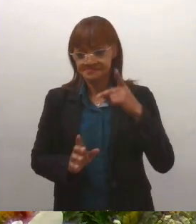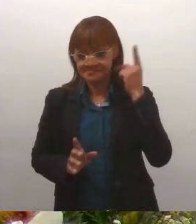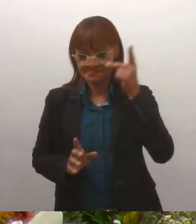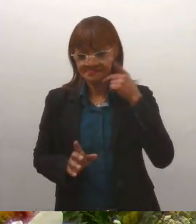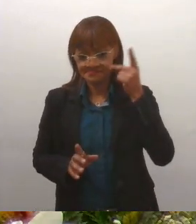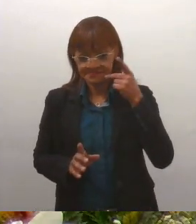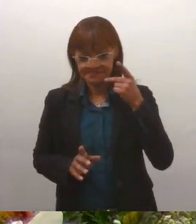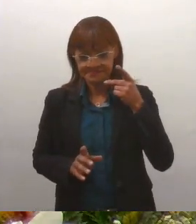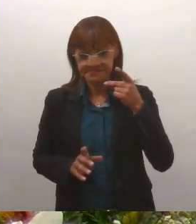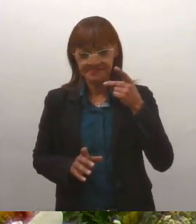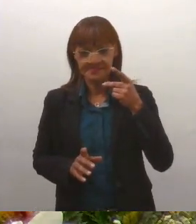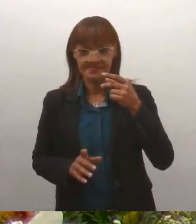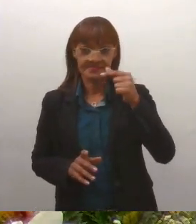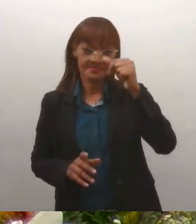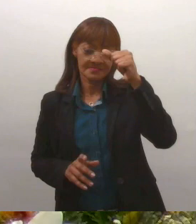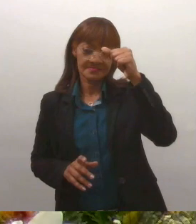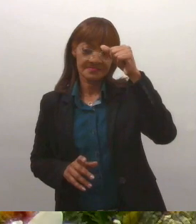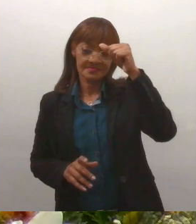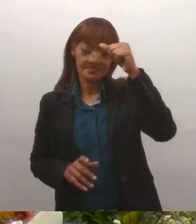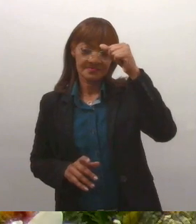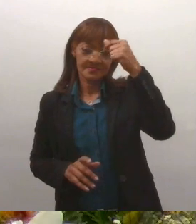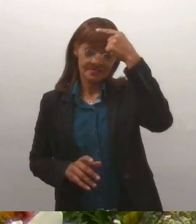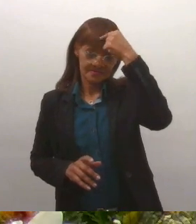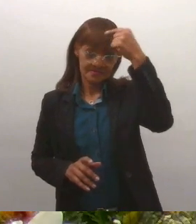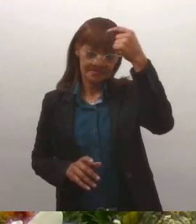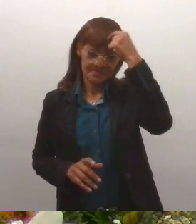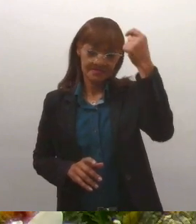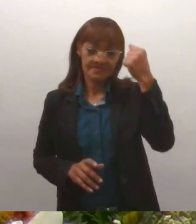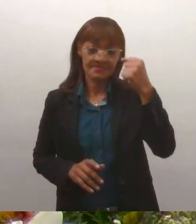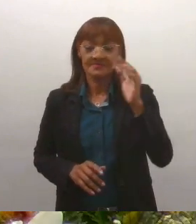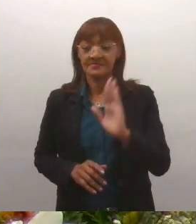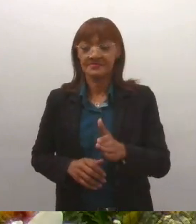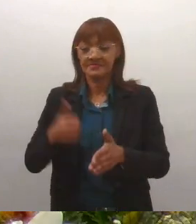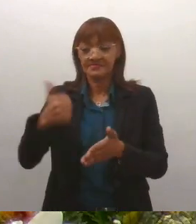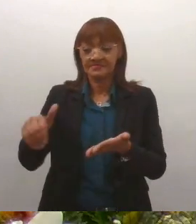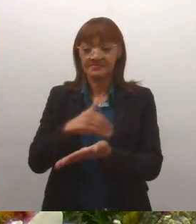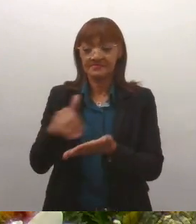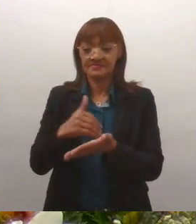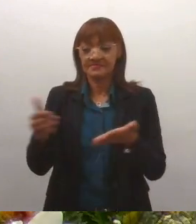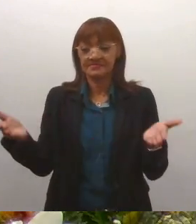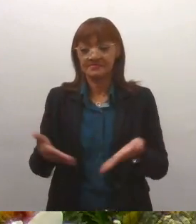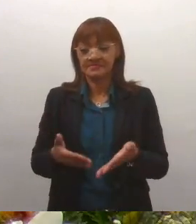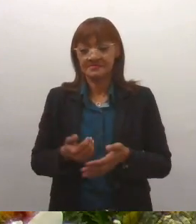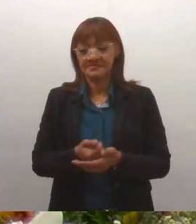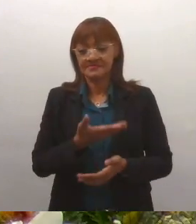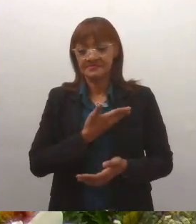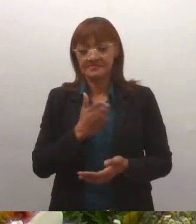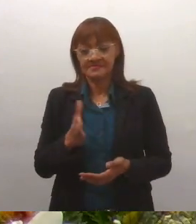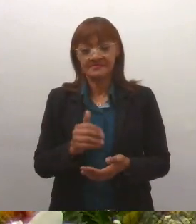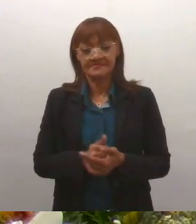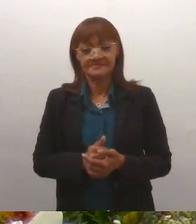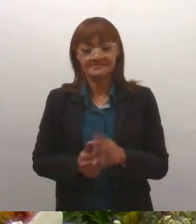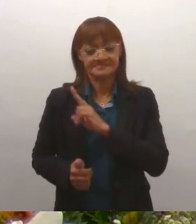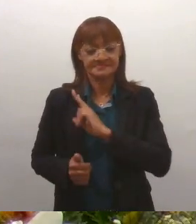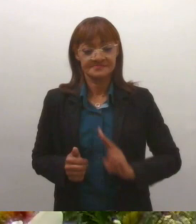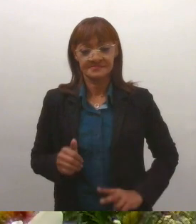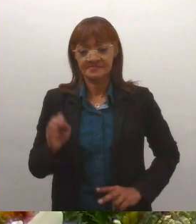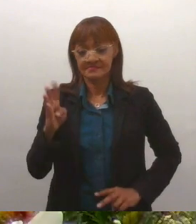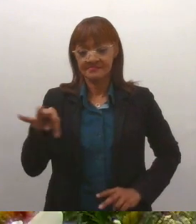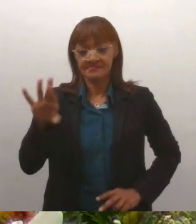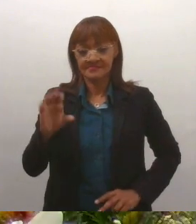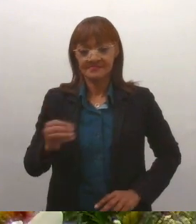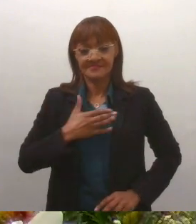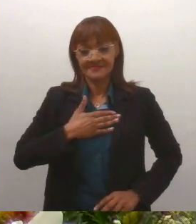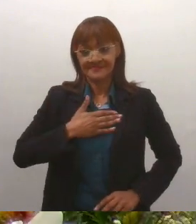sessão de hoje, meu querido amigo, vereador Bairro, meu negão eterno, apresentando a Câmara de